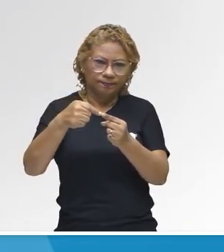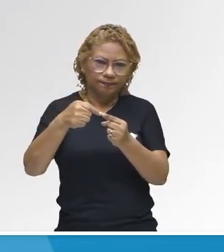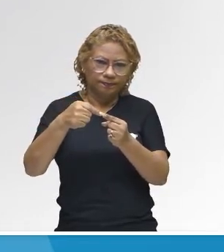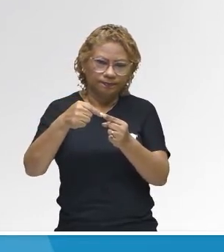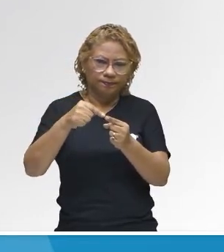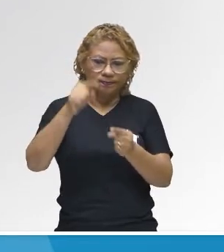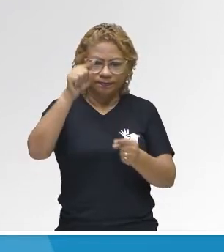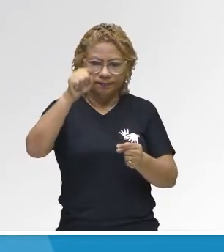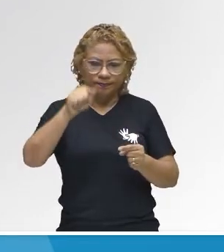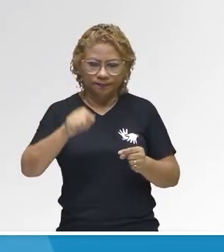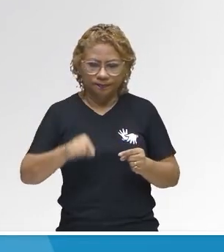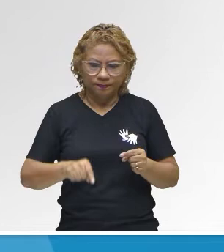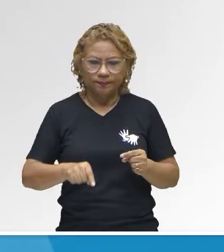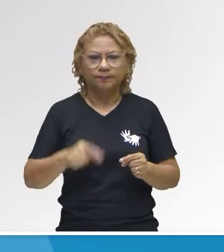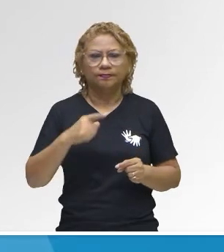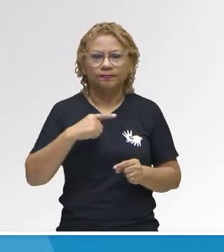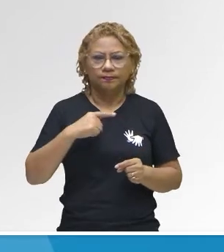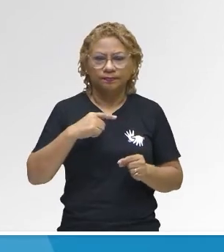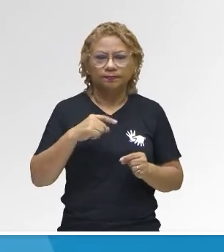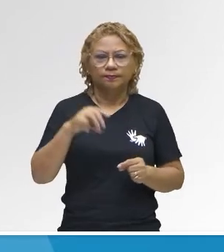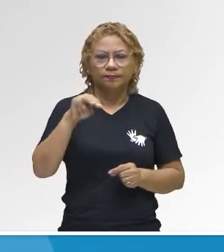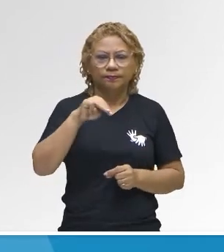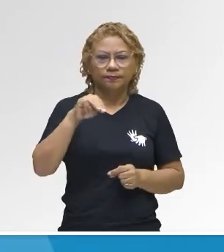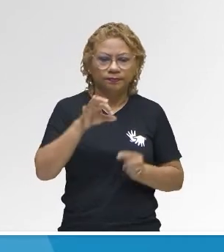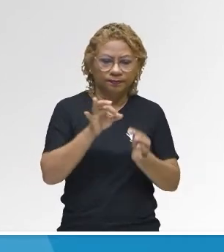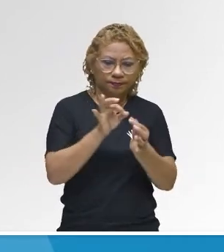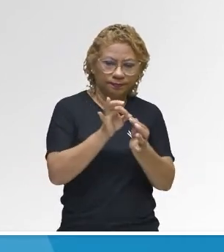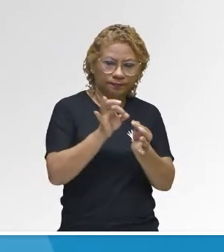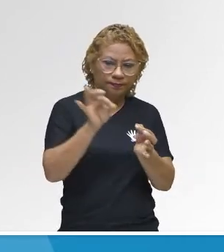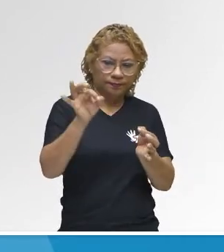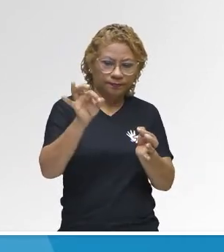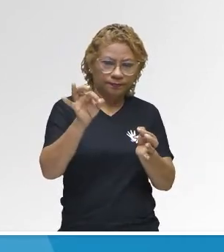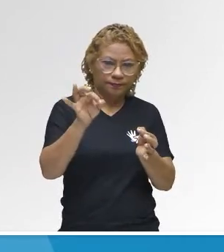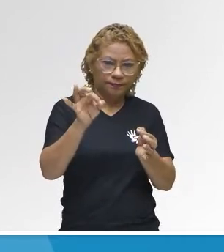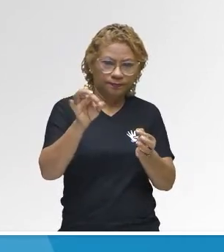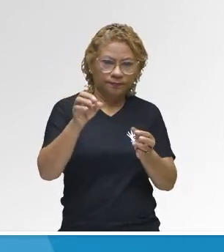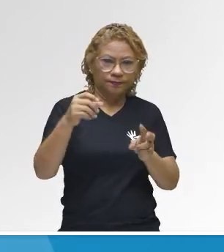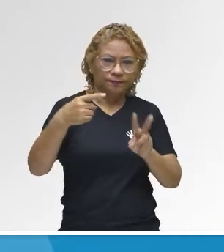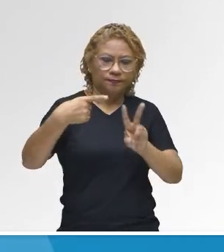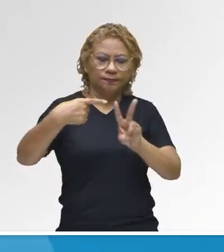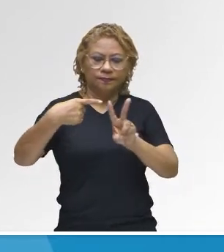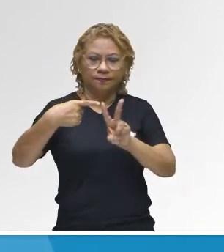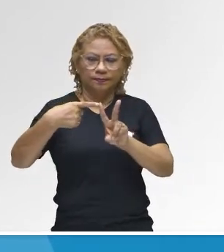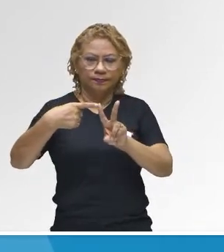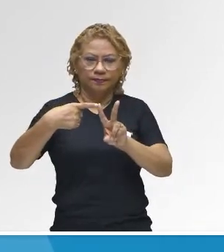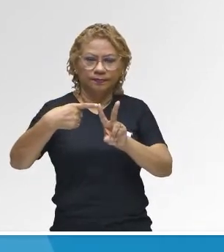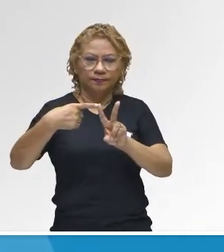esse ponto, ele mede raiz quadrada de 3 sobre